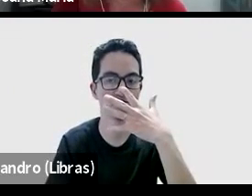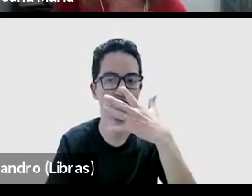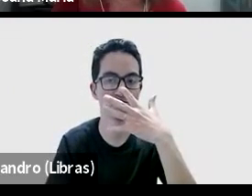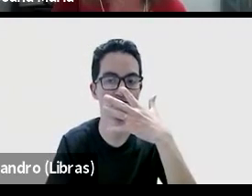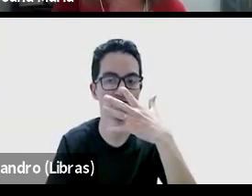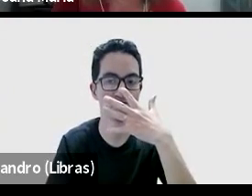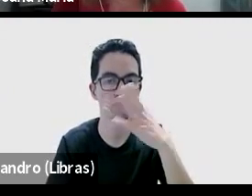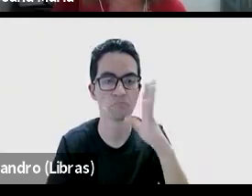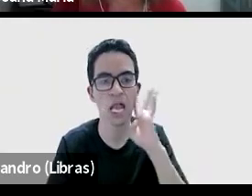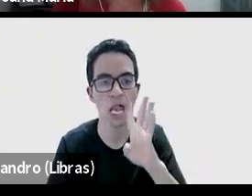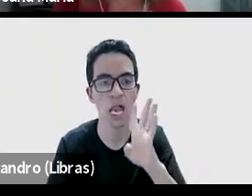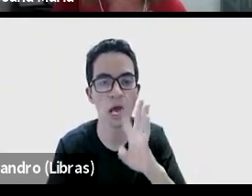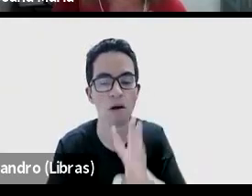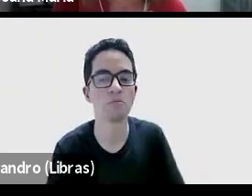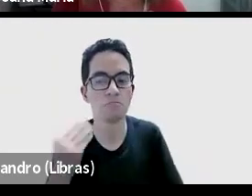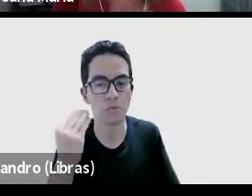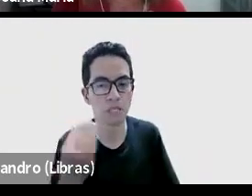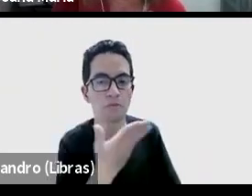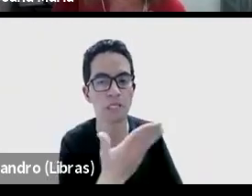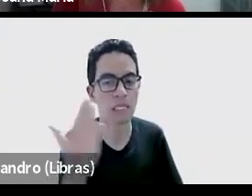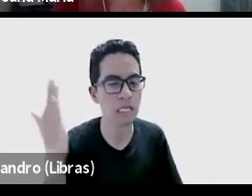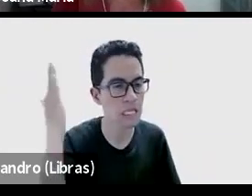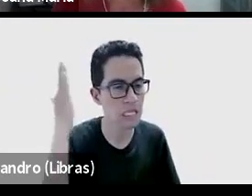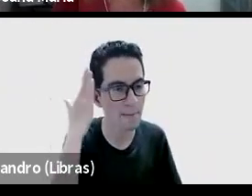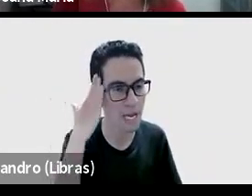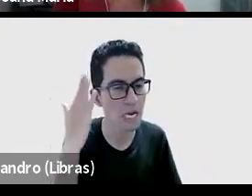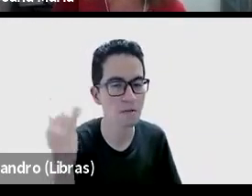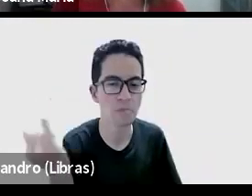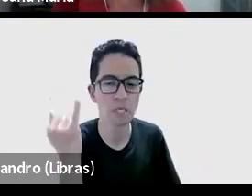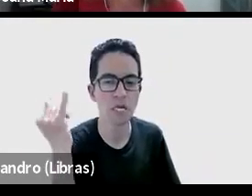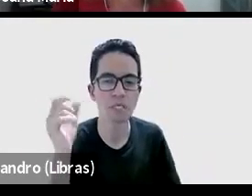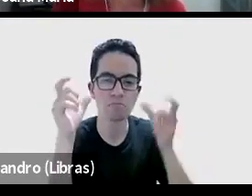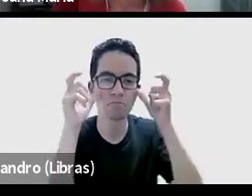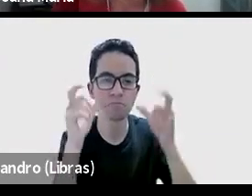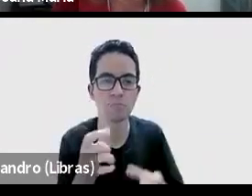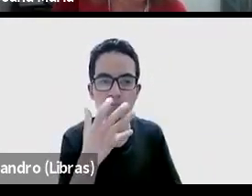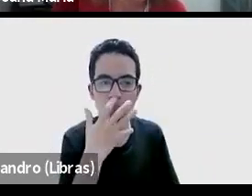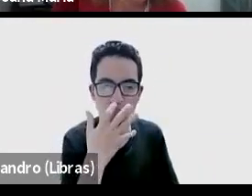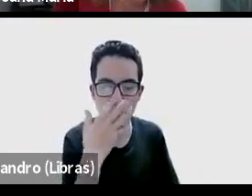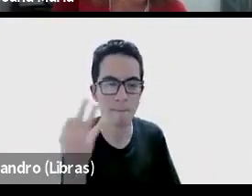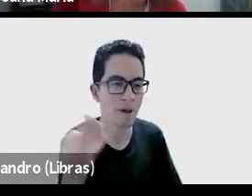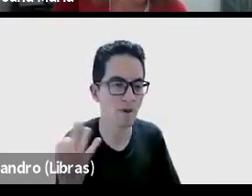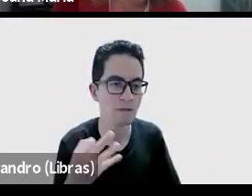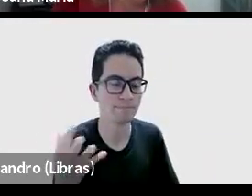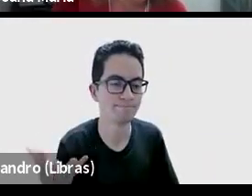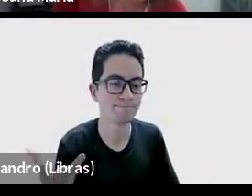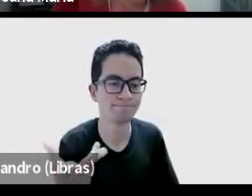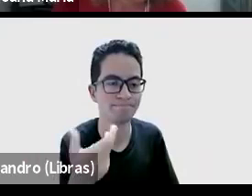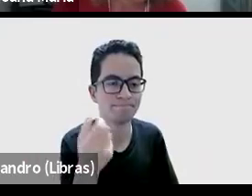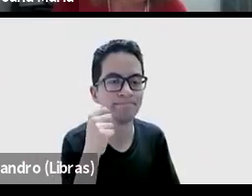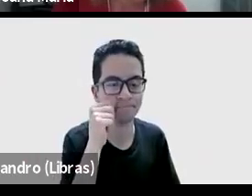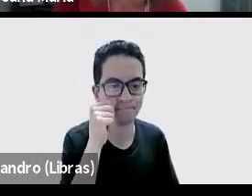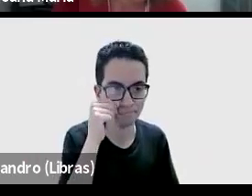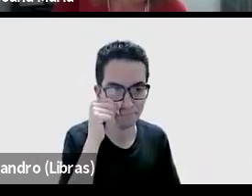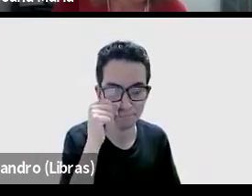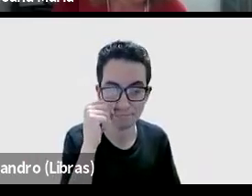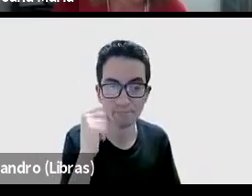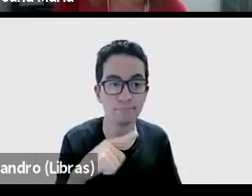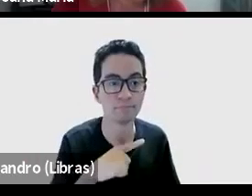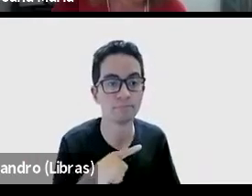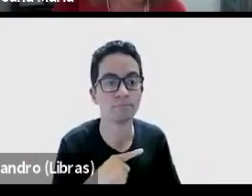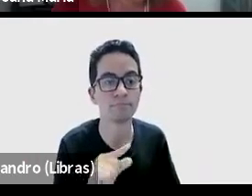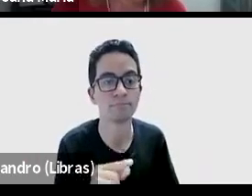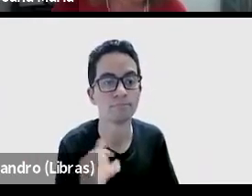né? São experiências maravilhosas aí, né? E assim, aí a gente acredita muito, né? Faz a gente acreditar muito, né,